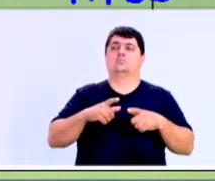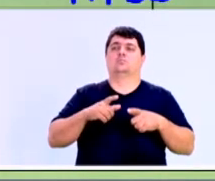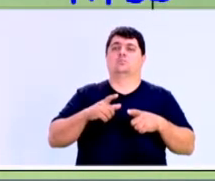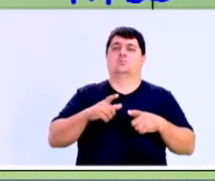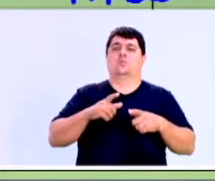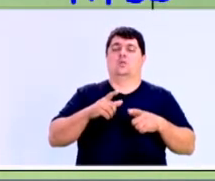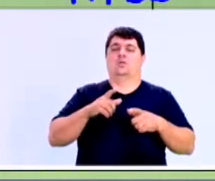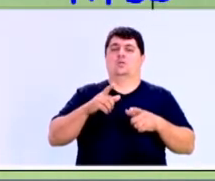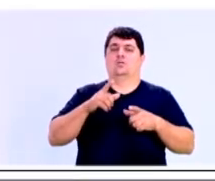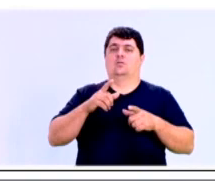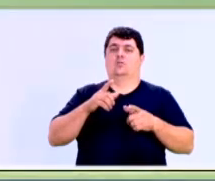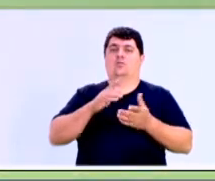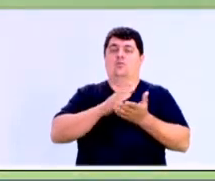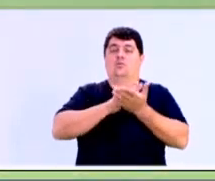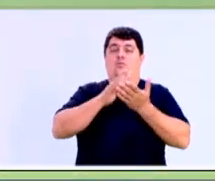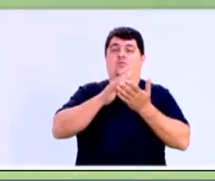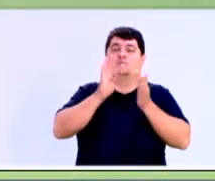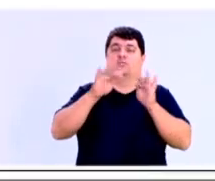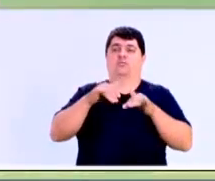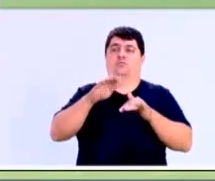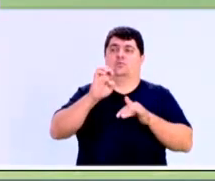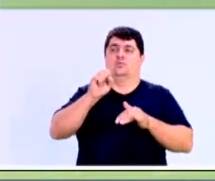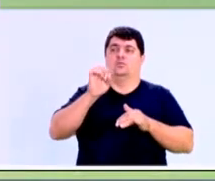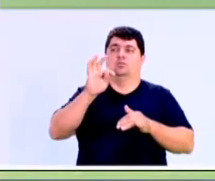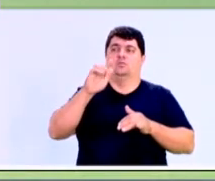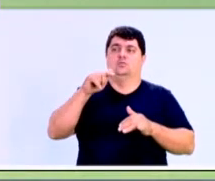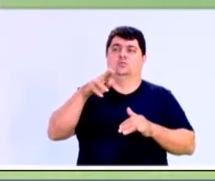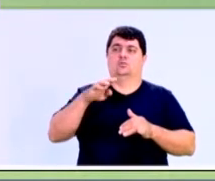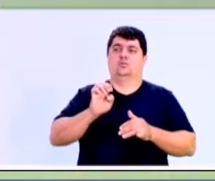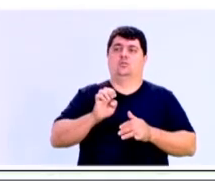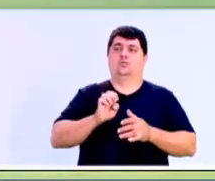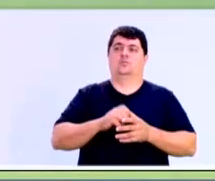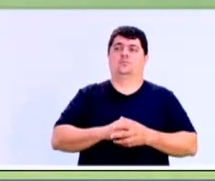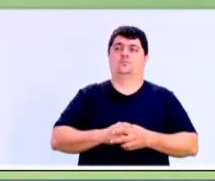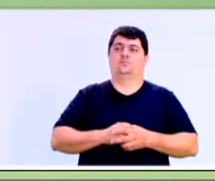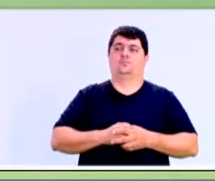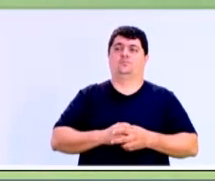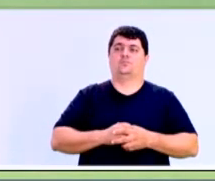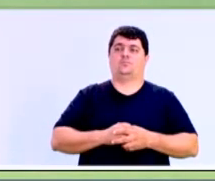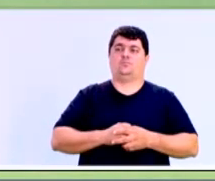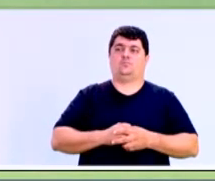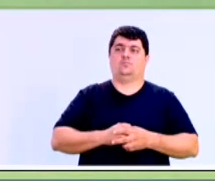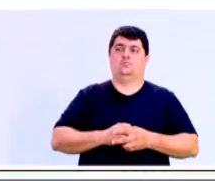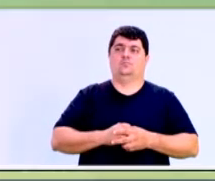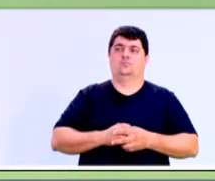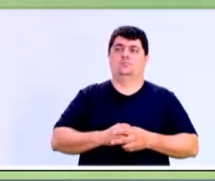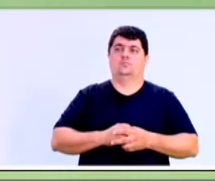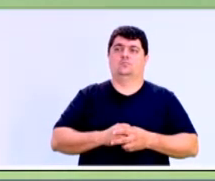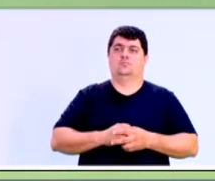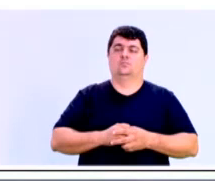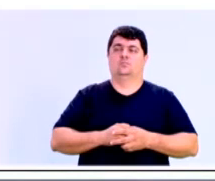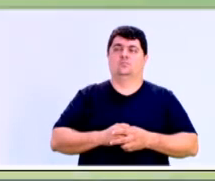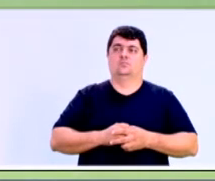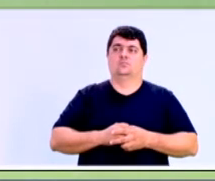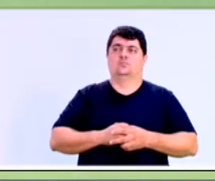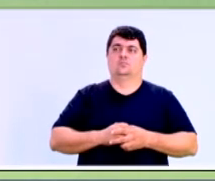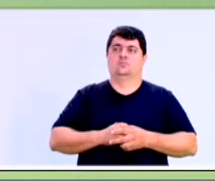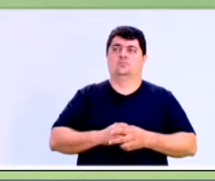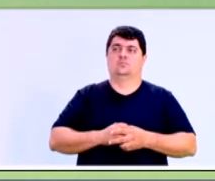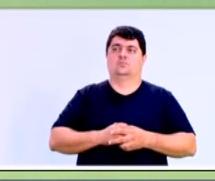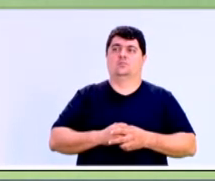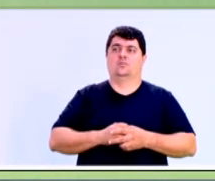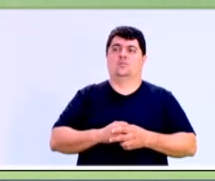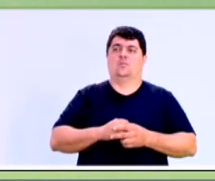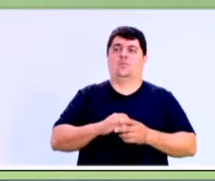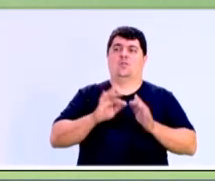o estoque inicial e final? Vamos grifar bem aqui. Qual o meu estoque, já passei, né? Isso. Qual o